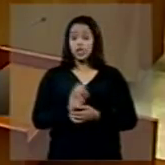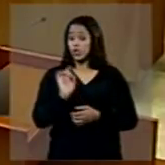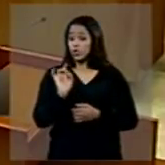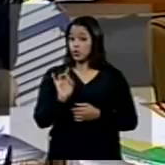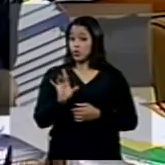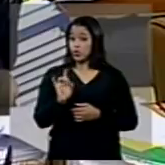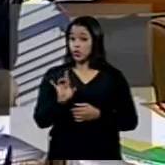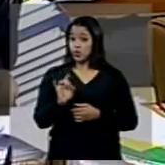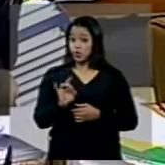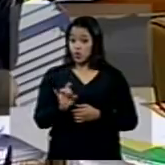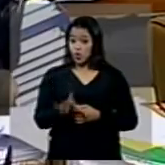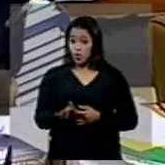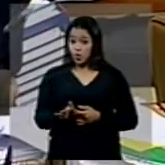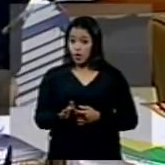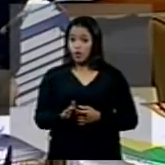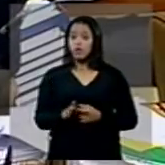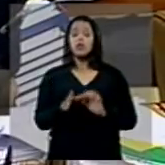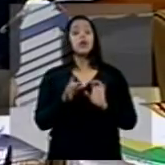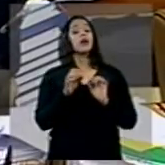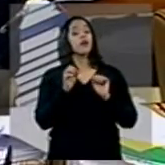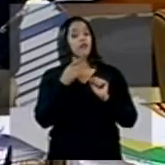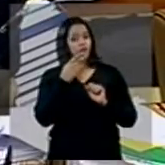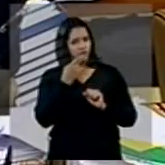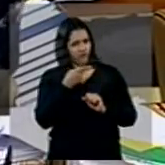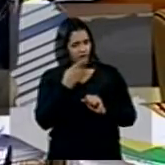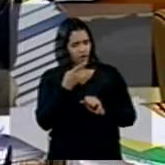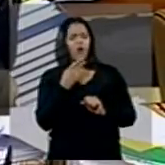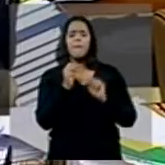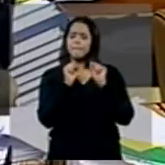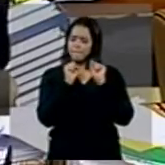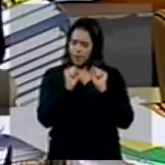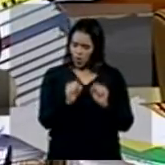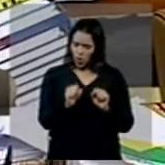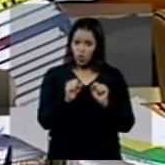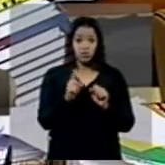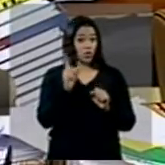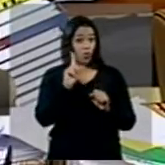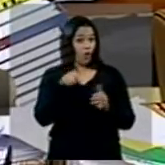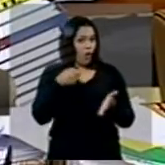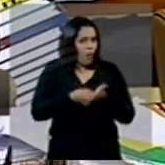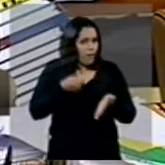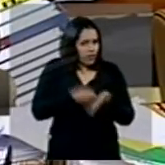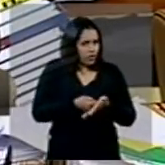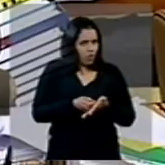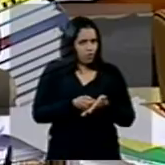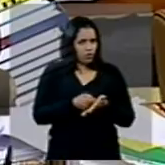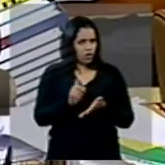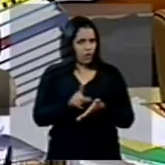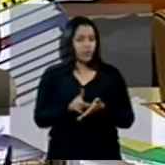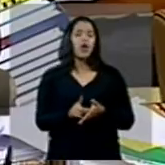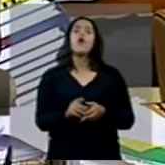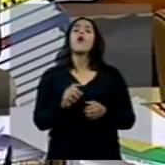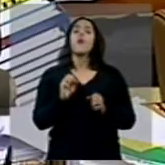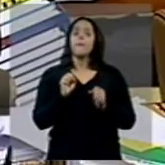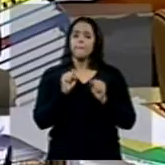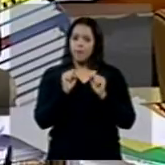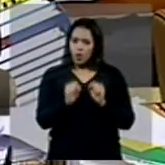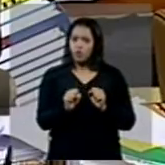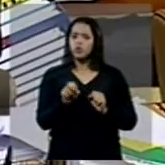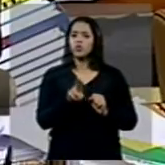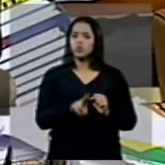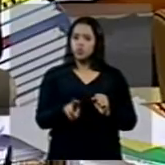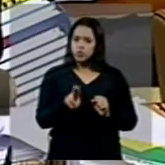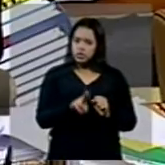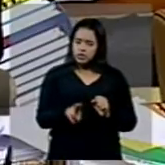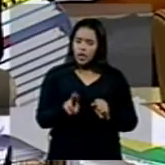simplesmente, é permitido, não é obrigatório, portanto, o uso de identificação